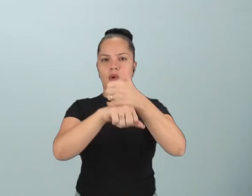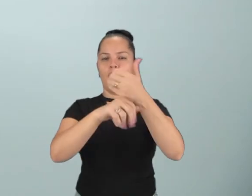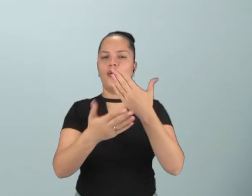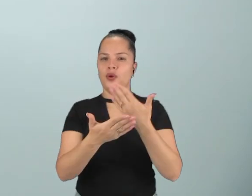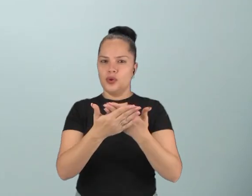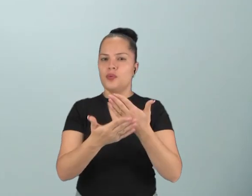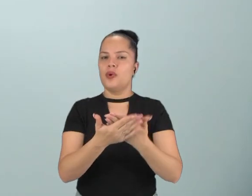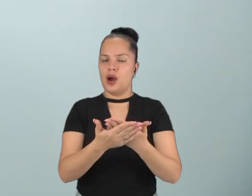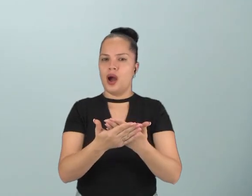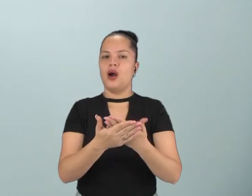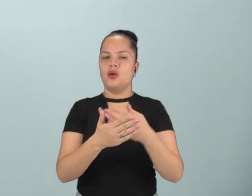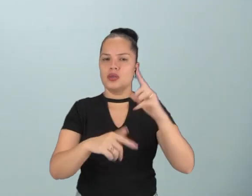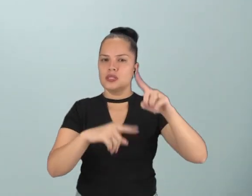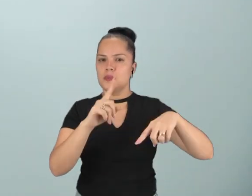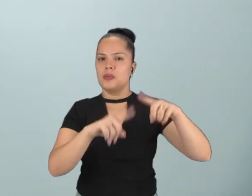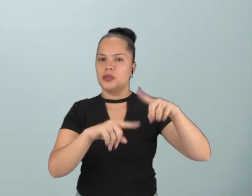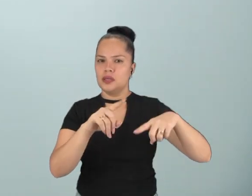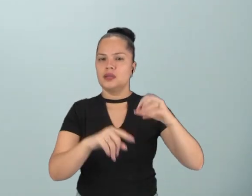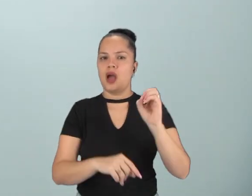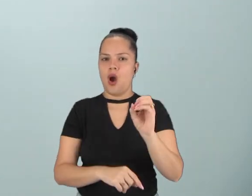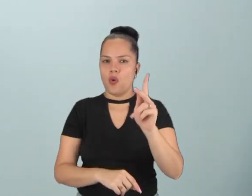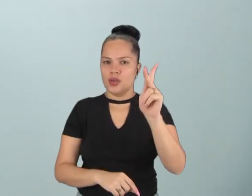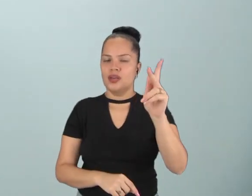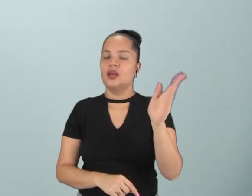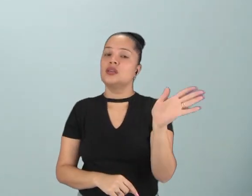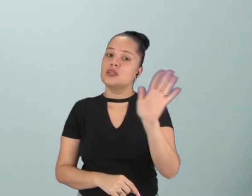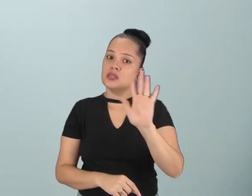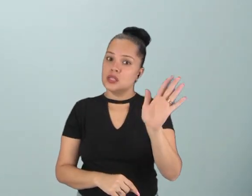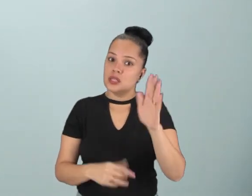e mais material, ok? Então é isso,